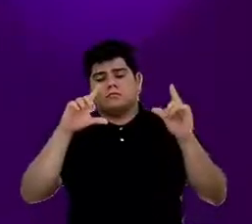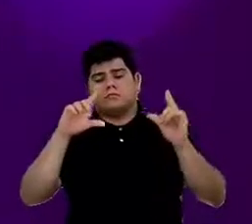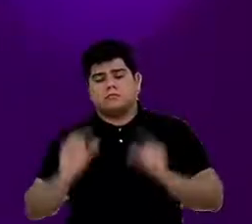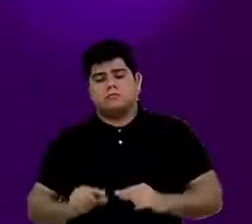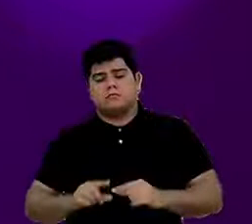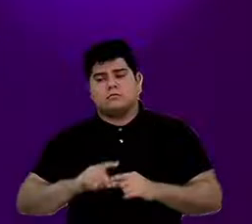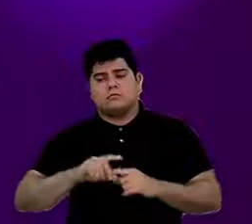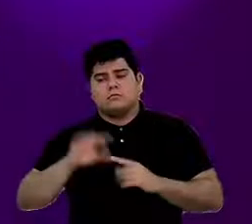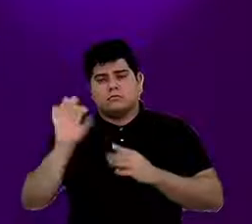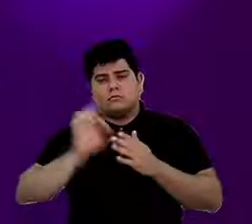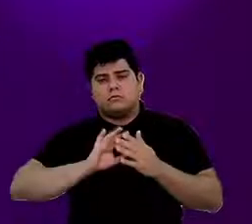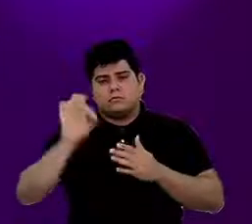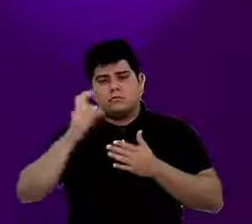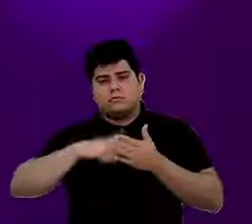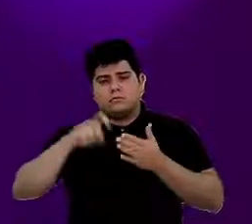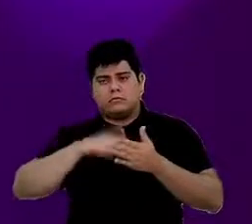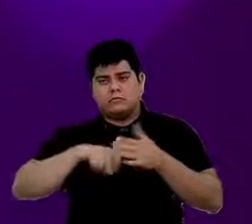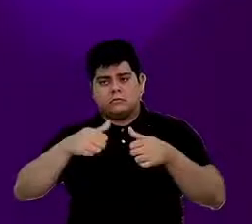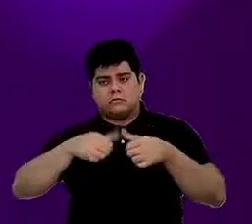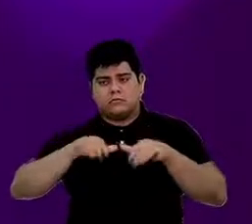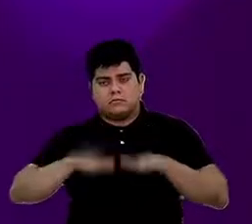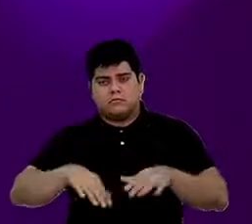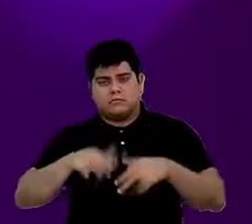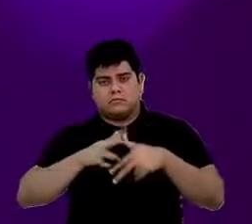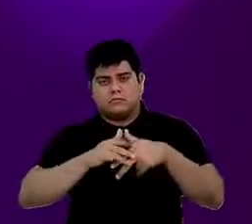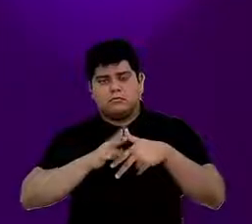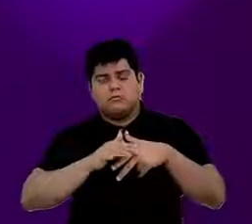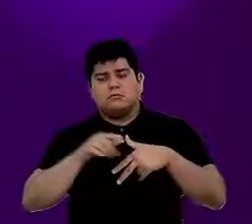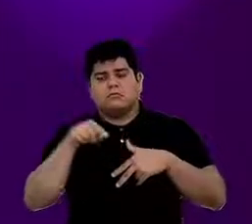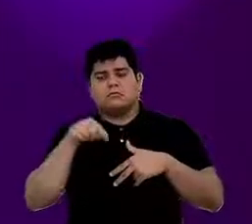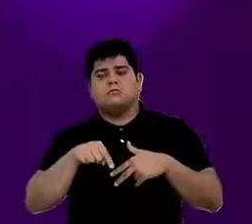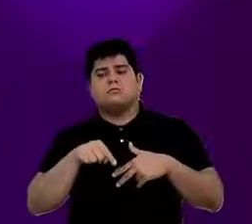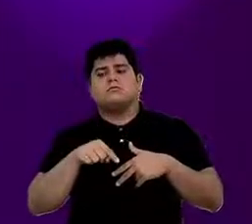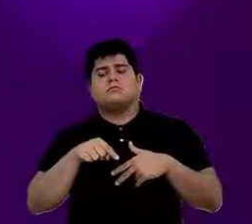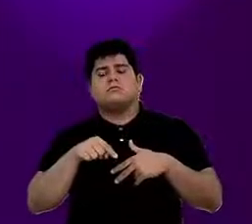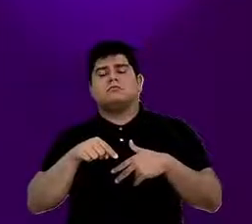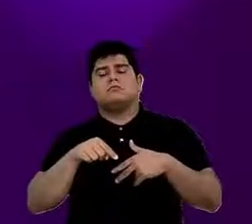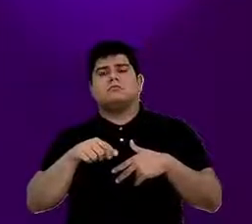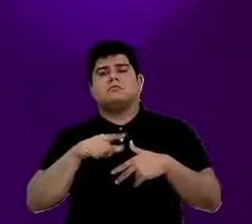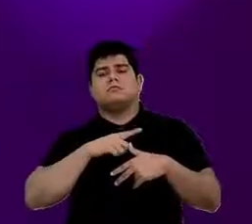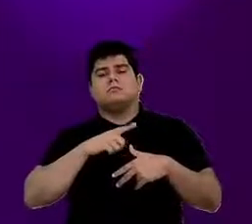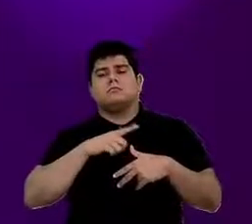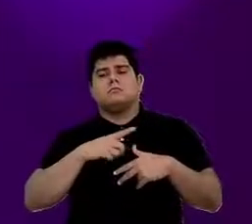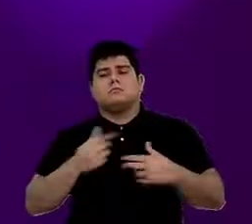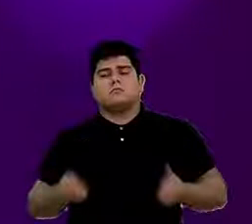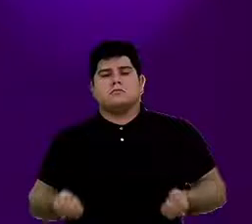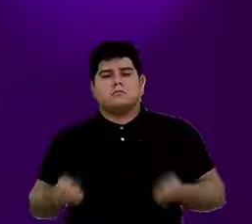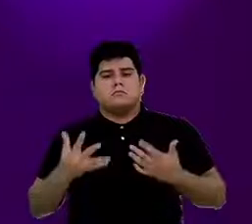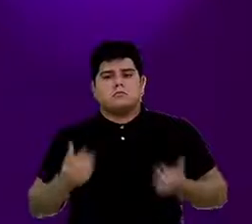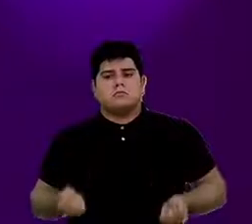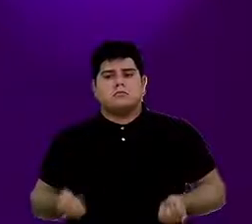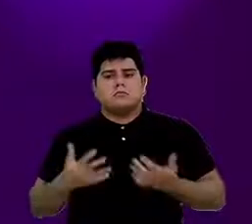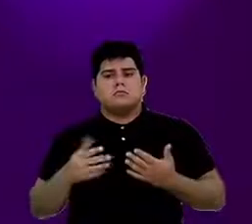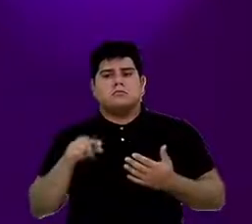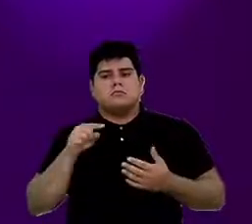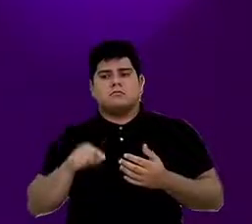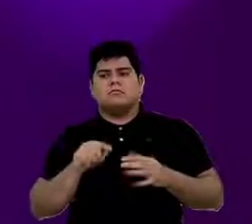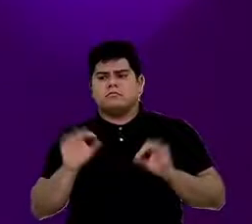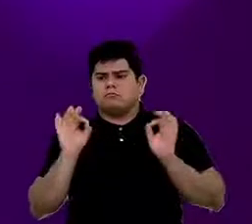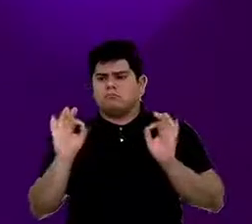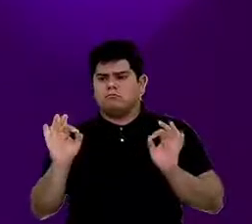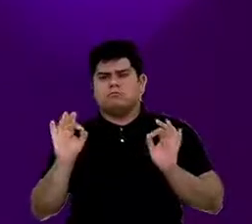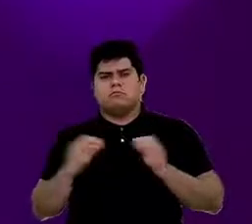taxa de estadia do paciente com uma custo-efetividade